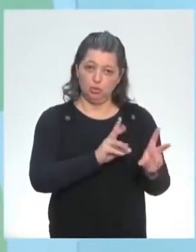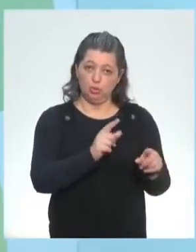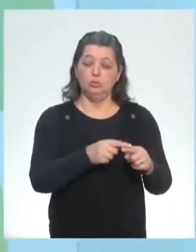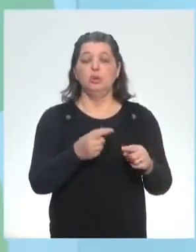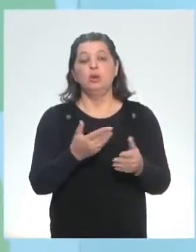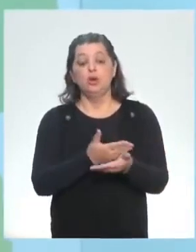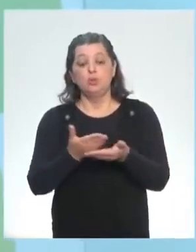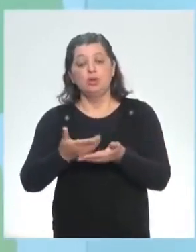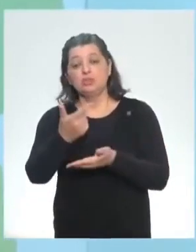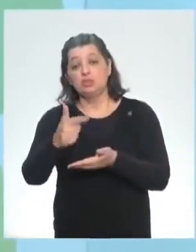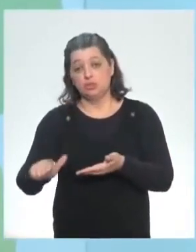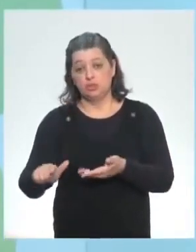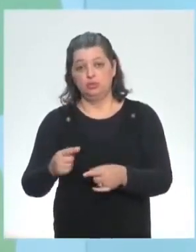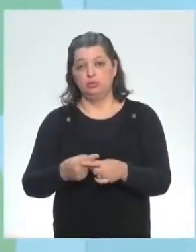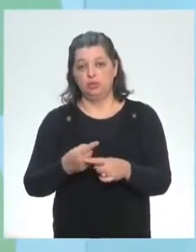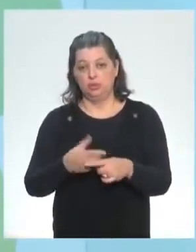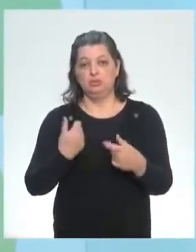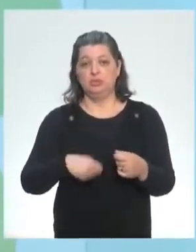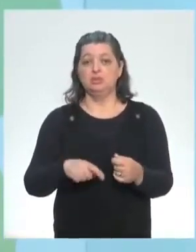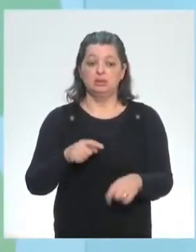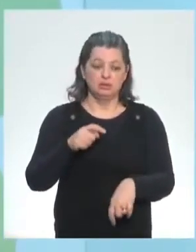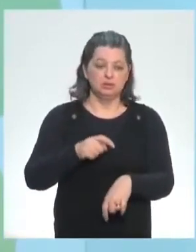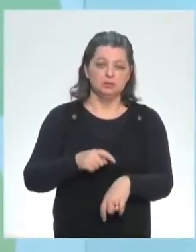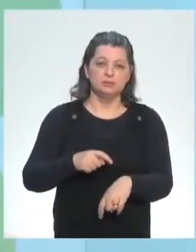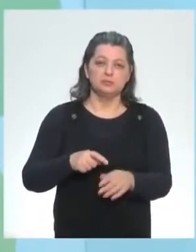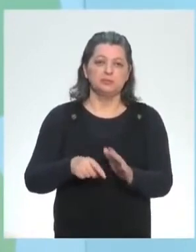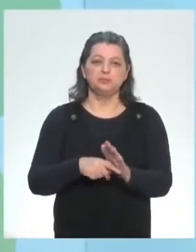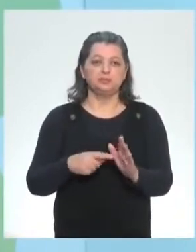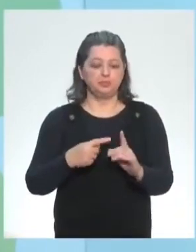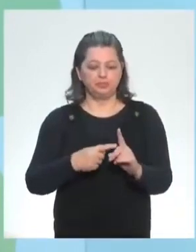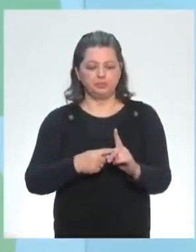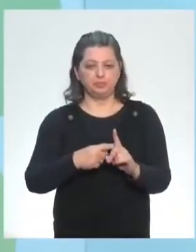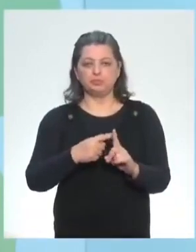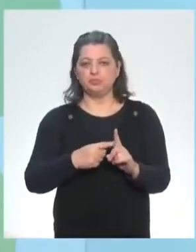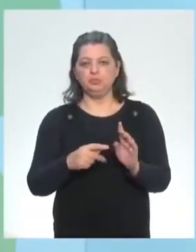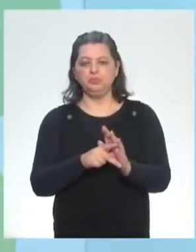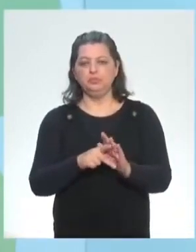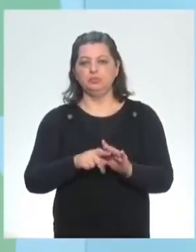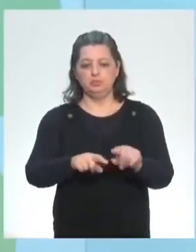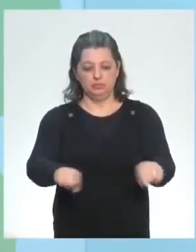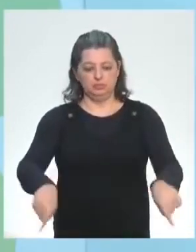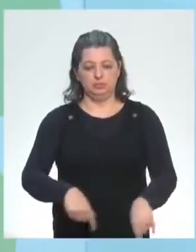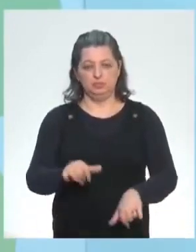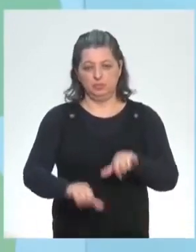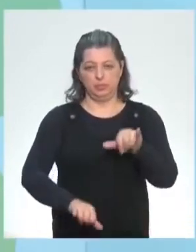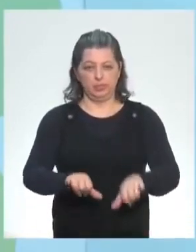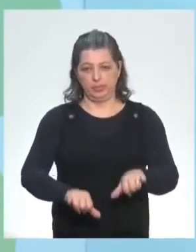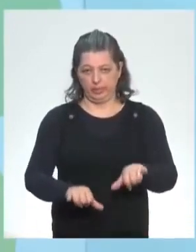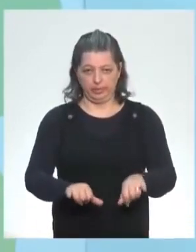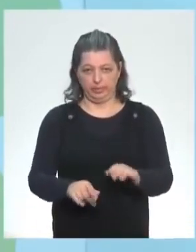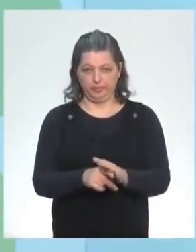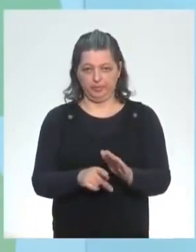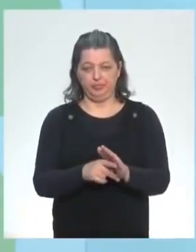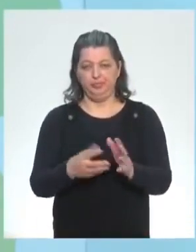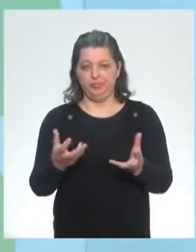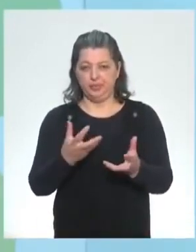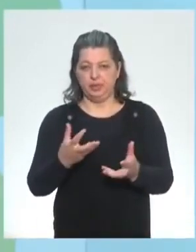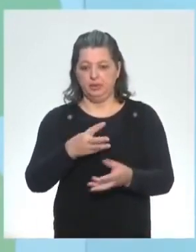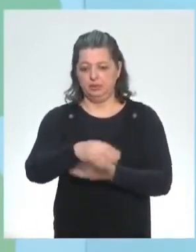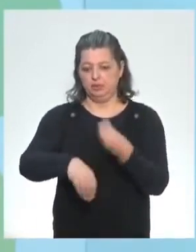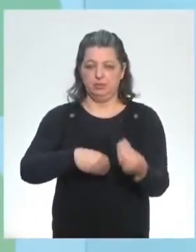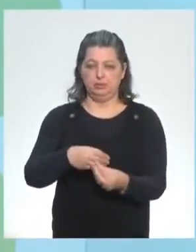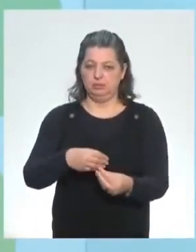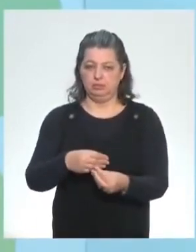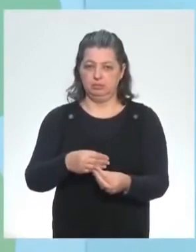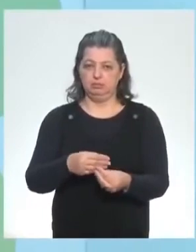titulação ela tem que ser muito precisa. Então, se eu estivesse num laboratório de química querendo fazer a titulação, eu descartaria